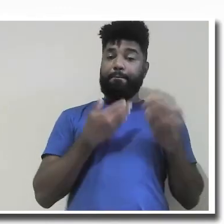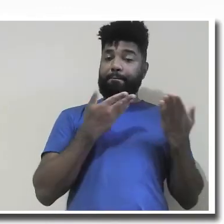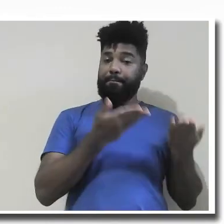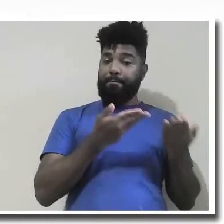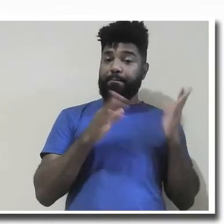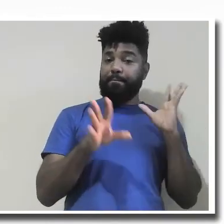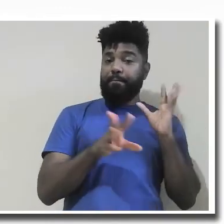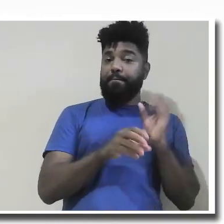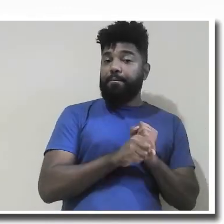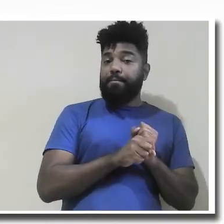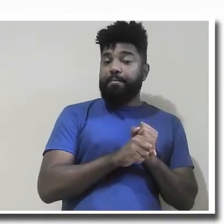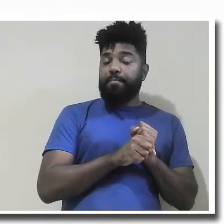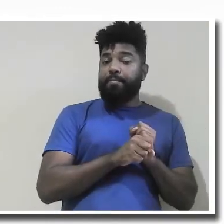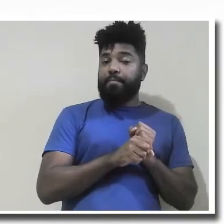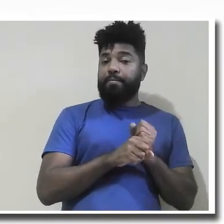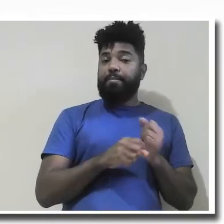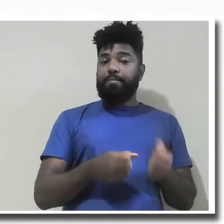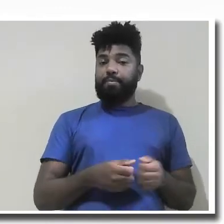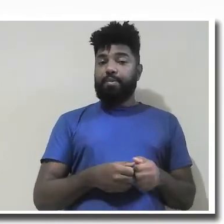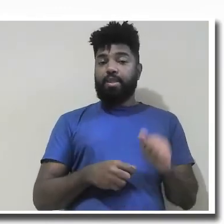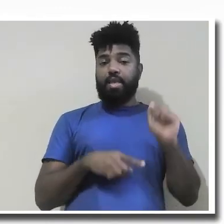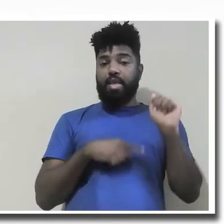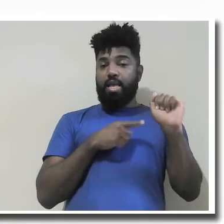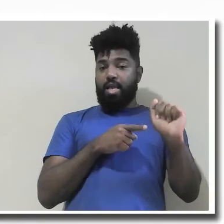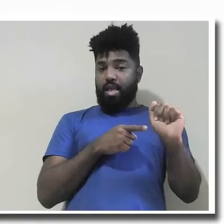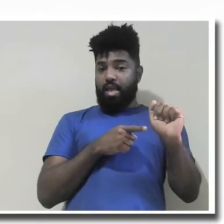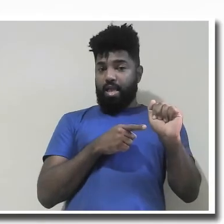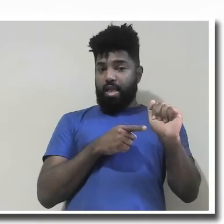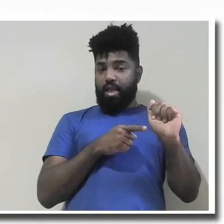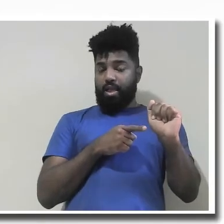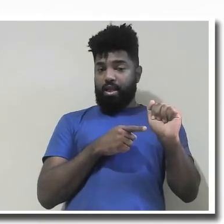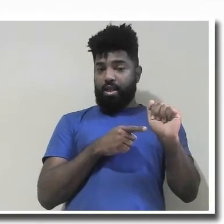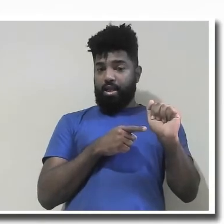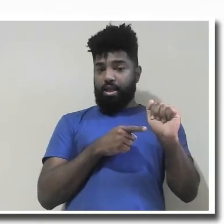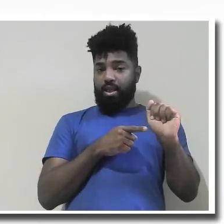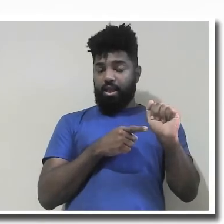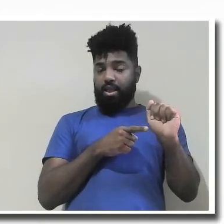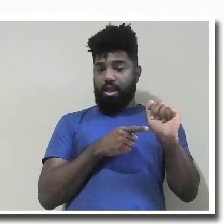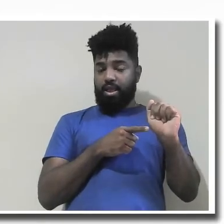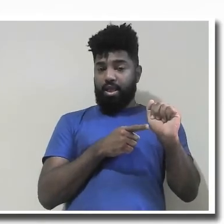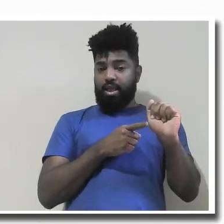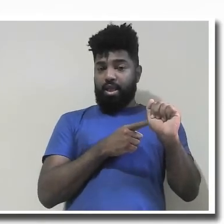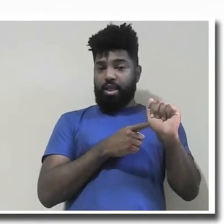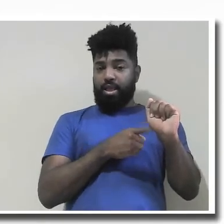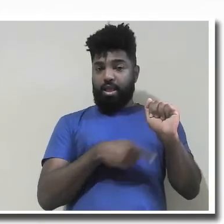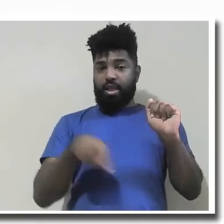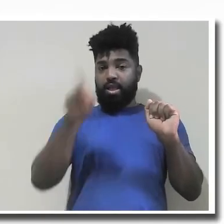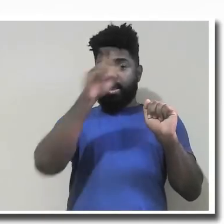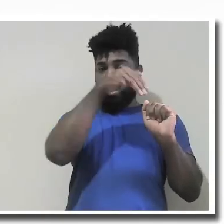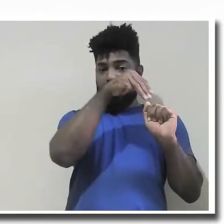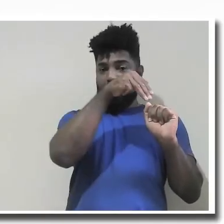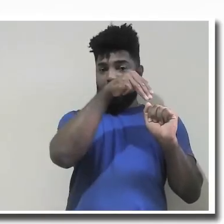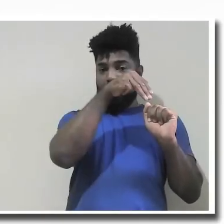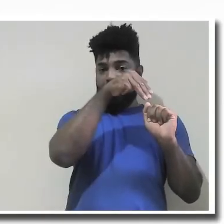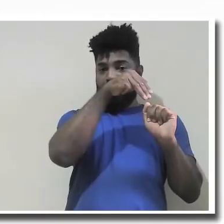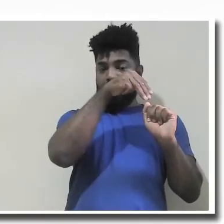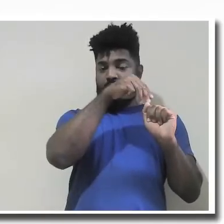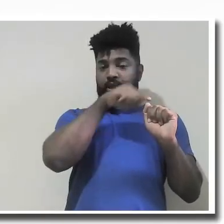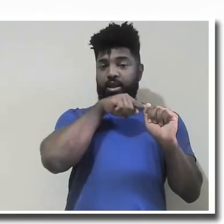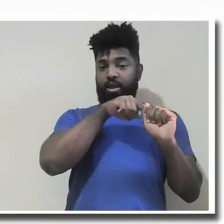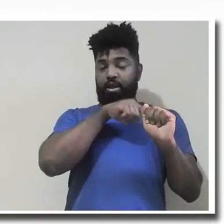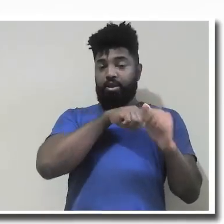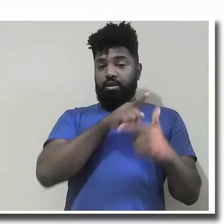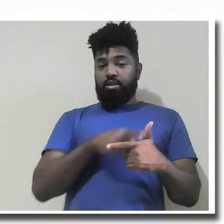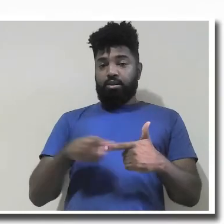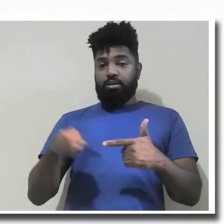equivale a elevarmos A ao expoente M e dividirmos por